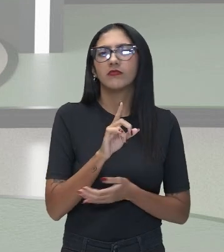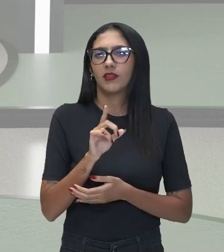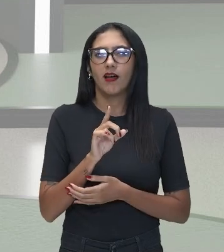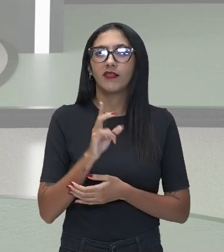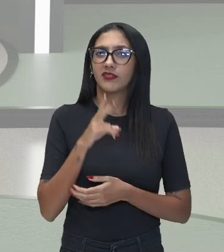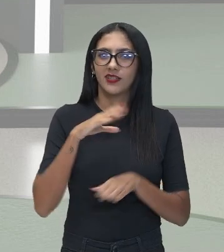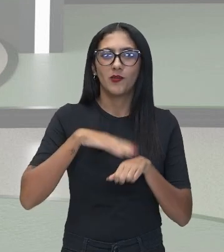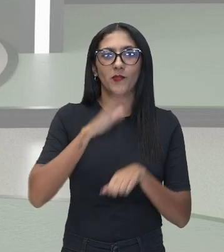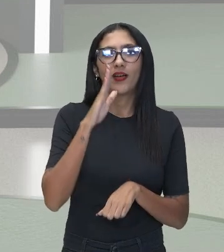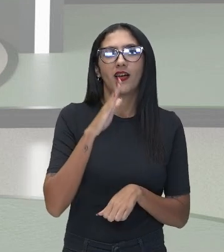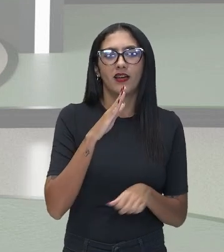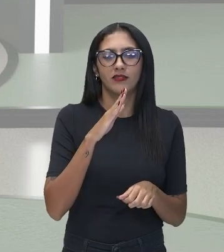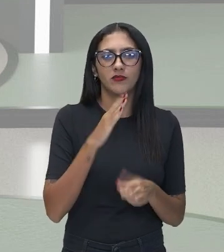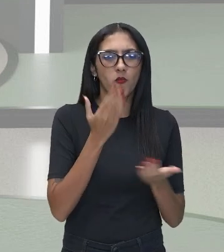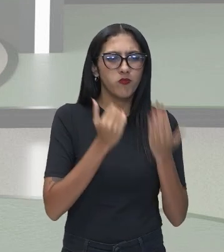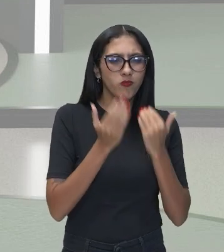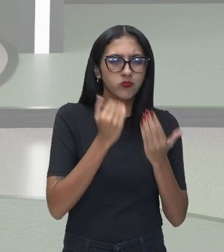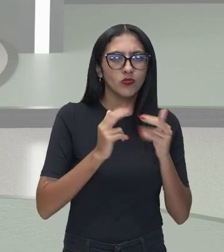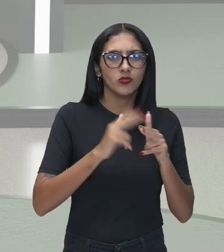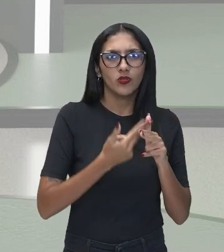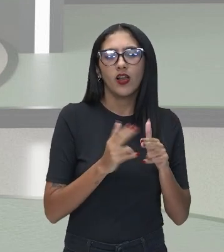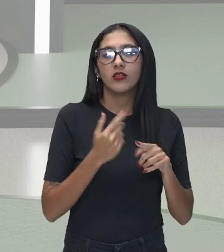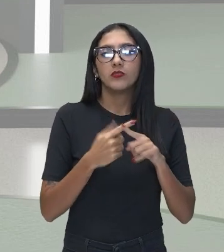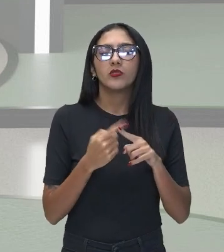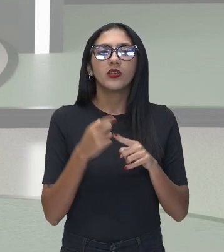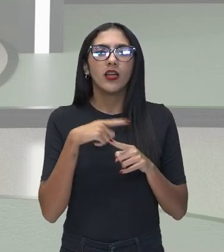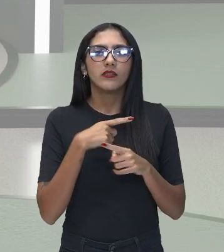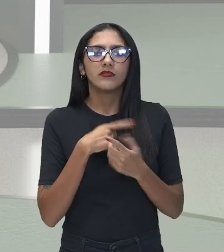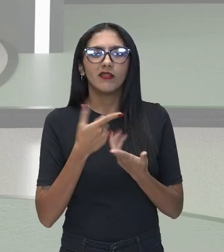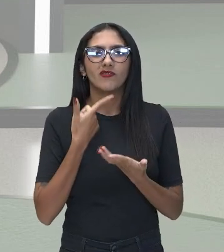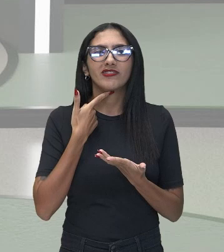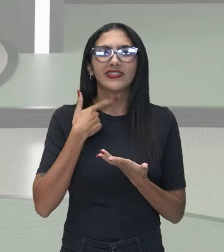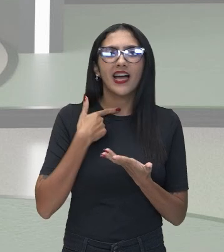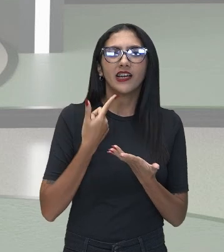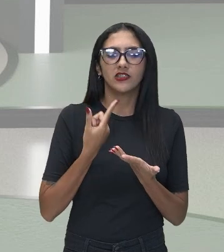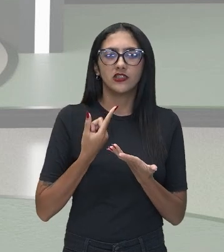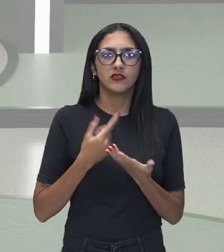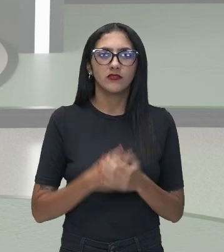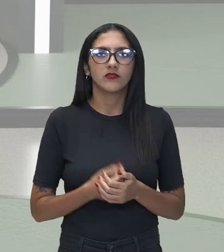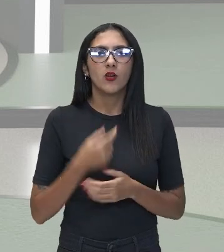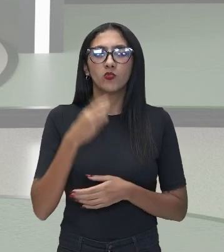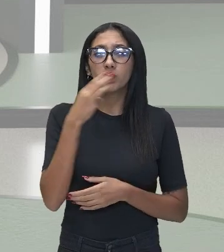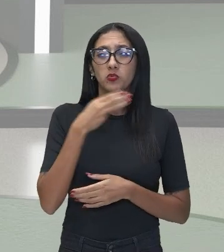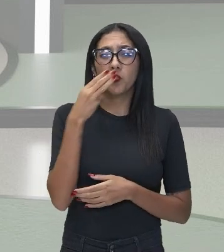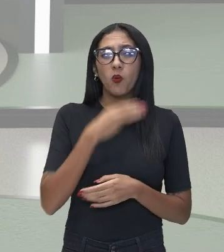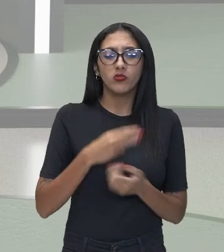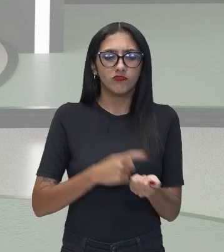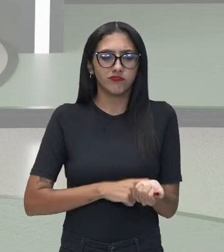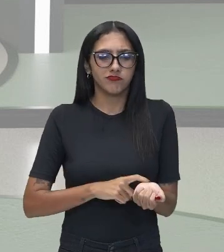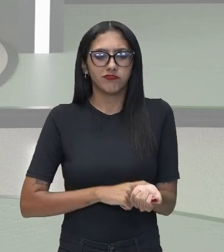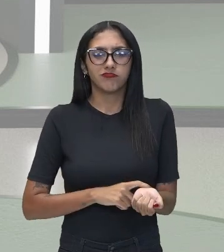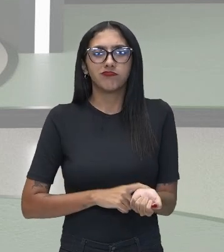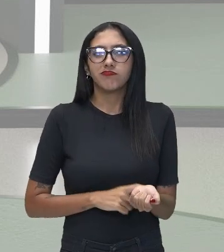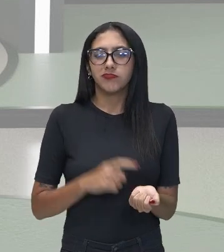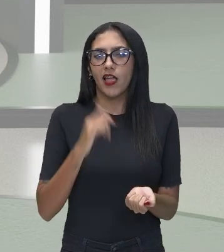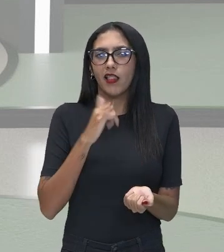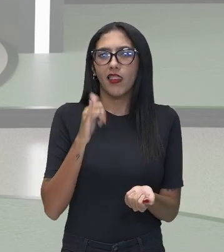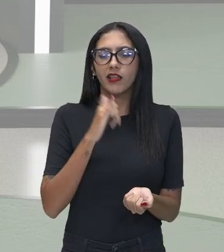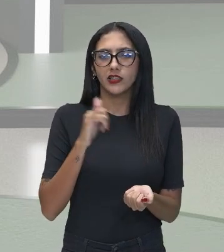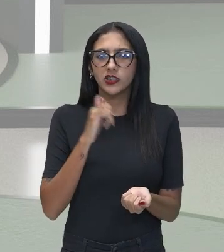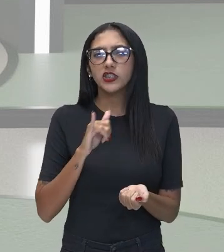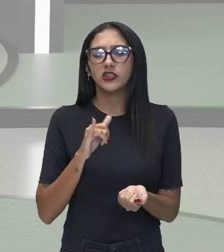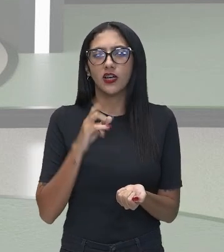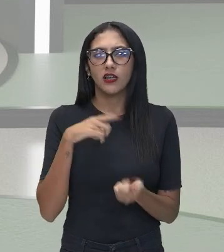mais. Por quê? Por causa desse pico de energia no sangue. Esse carboidrato